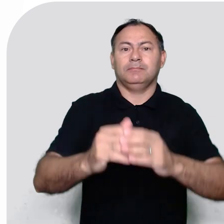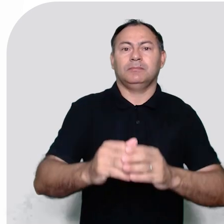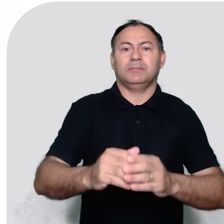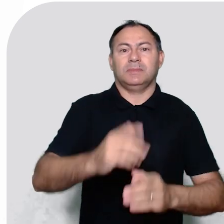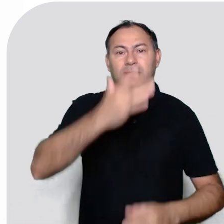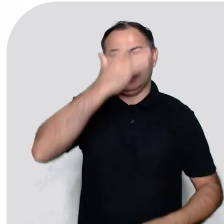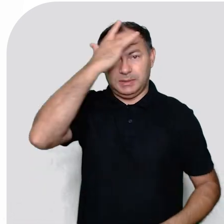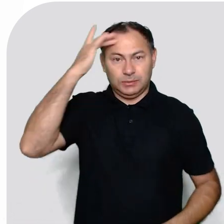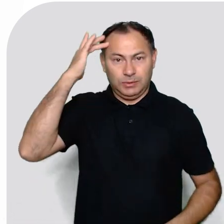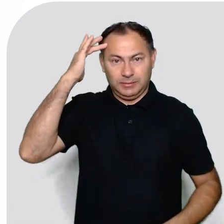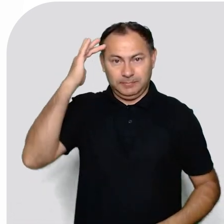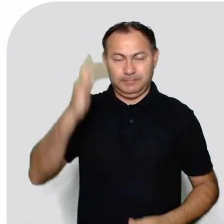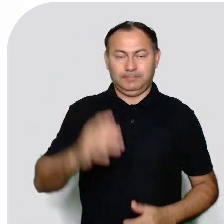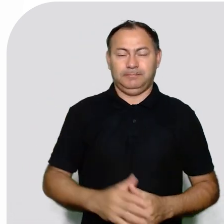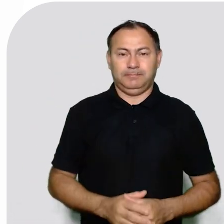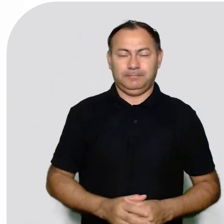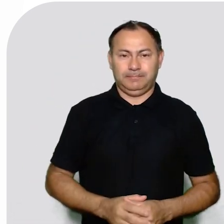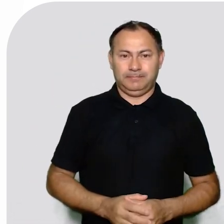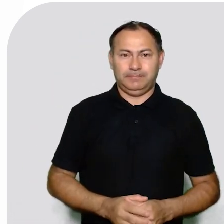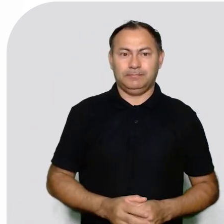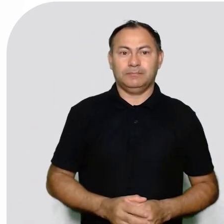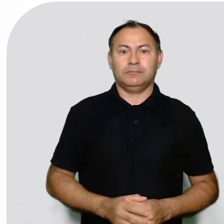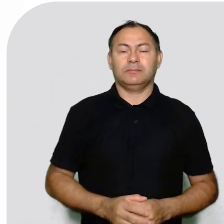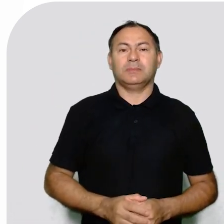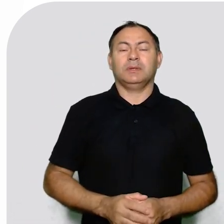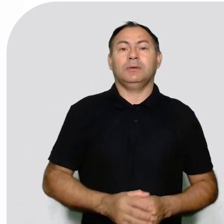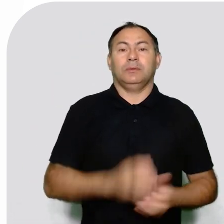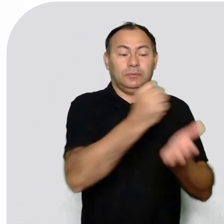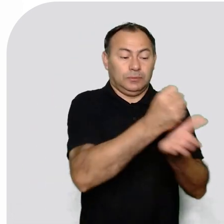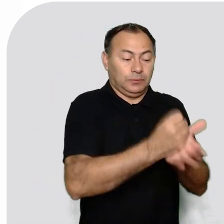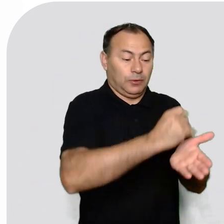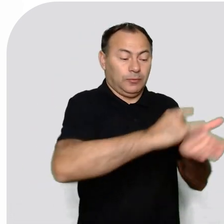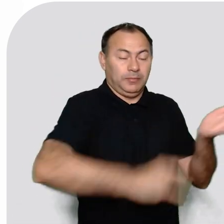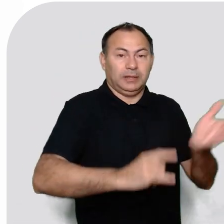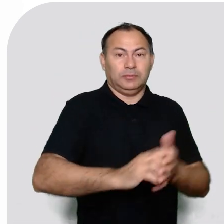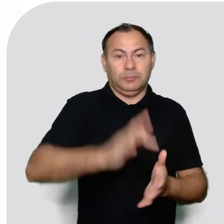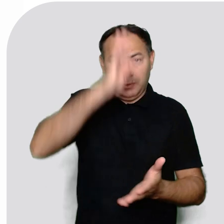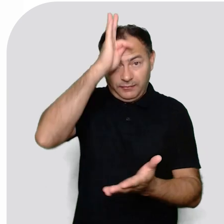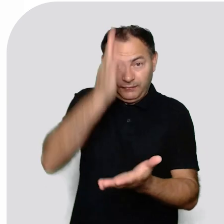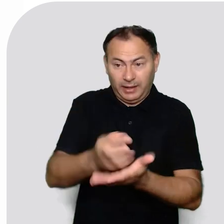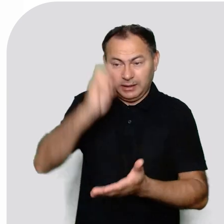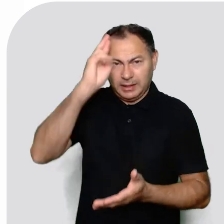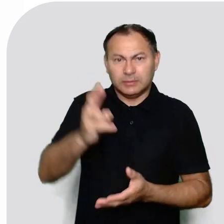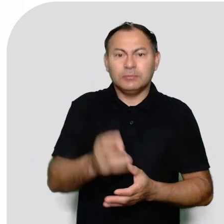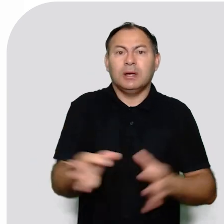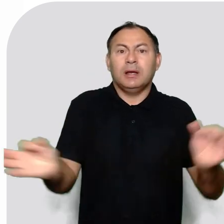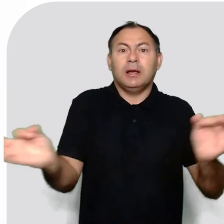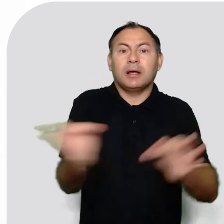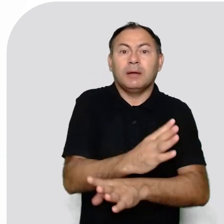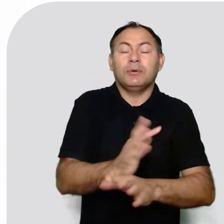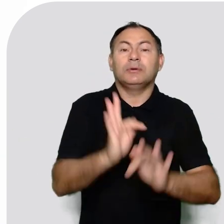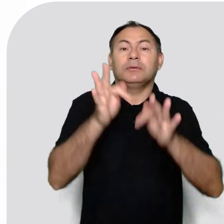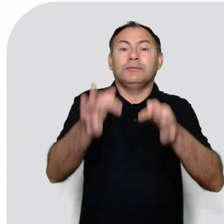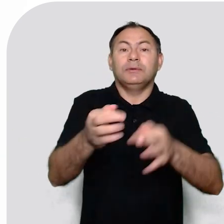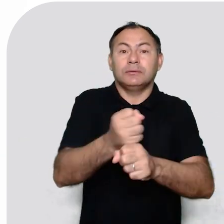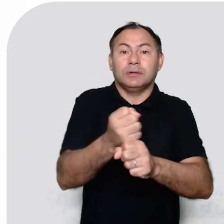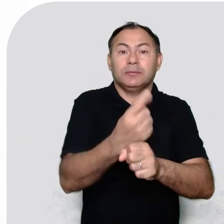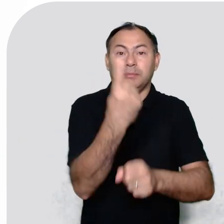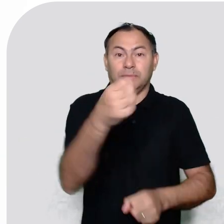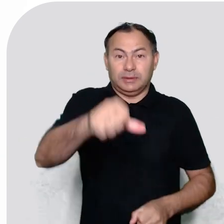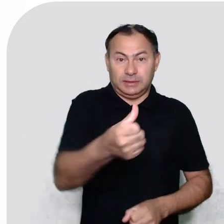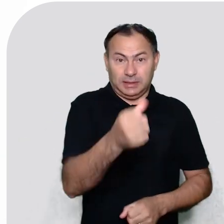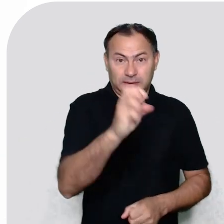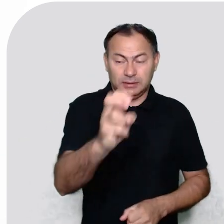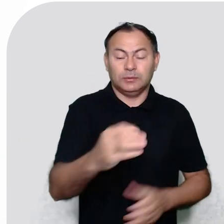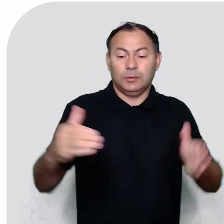gênero humano. A Gaudium et Spes foi concluída no final de 1965, na